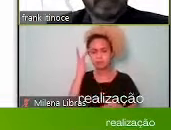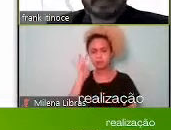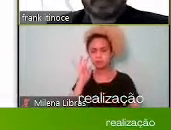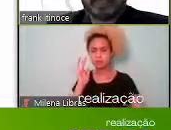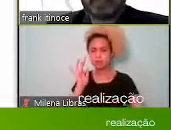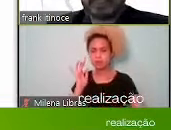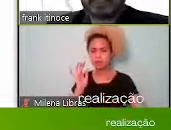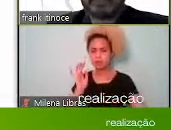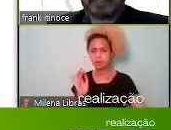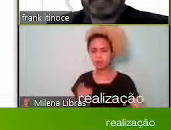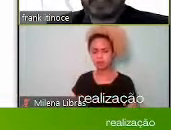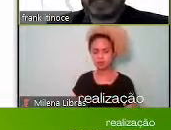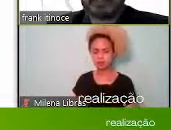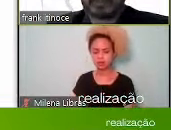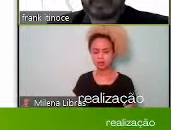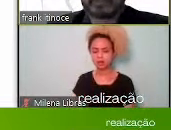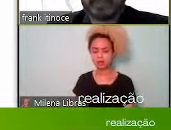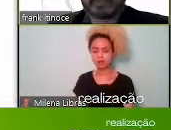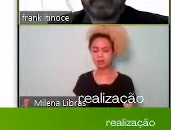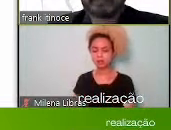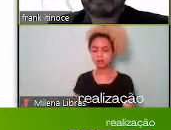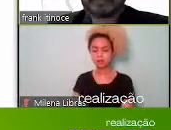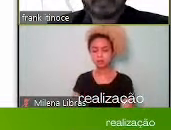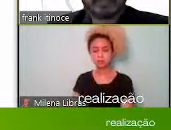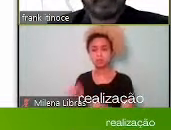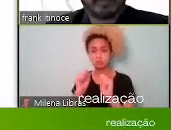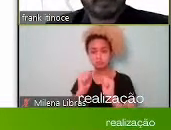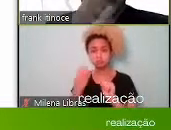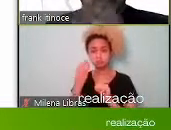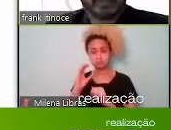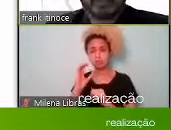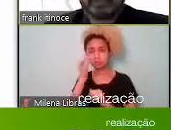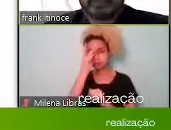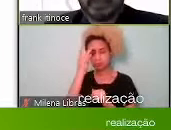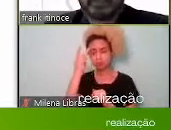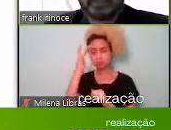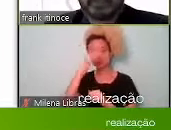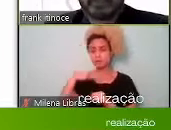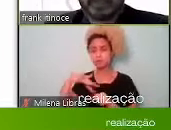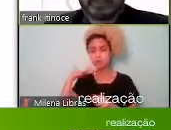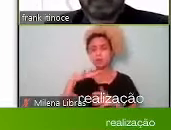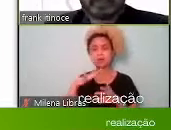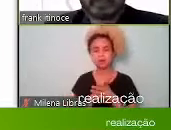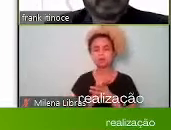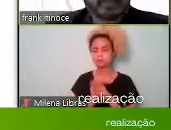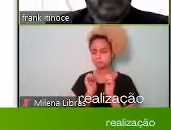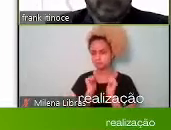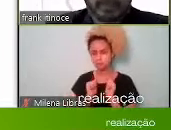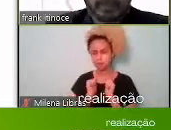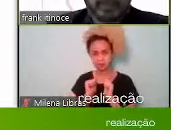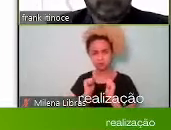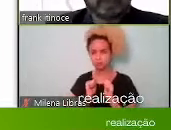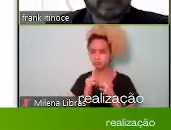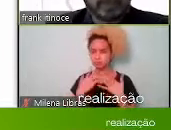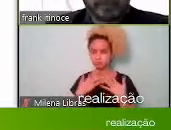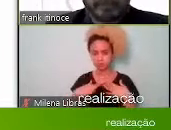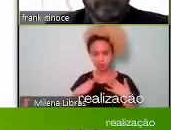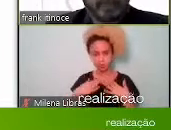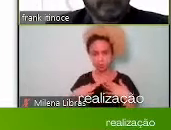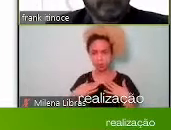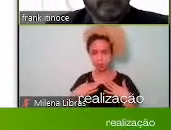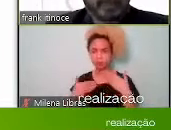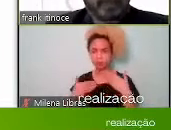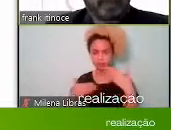se puder disponibilizar minha apresentação para o pessoal, tá? Então, é de domínio público, fica tranquilo. Fiquem tranquilos.